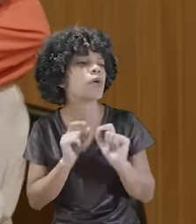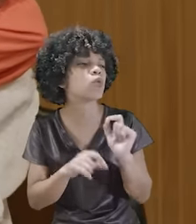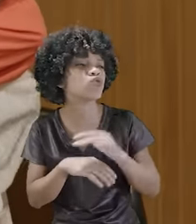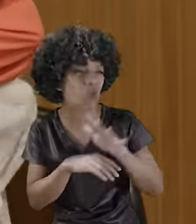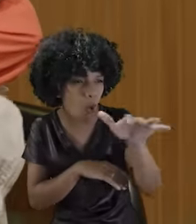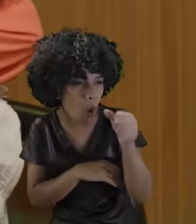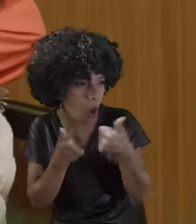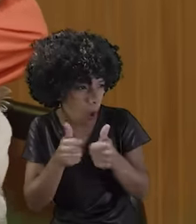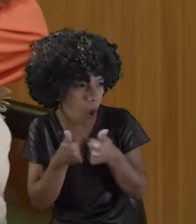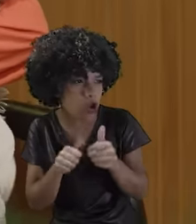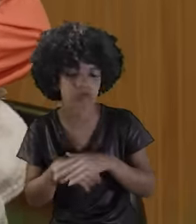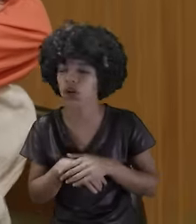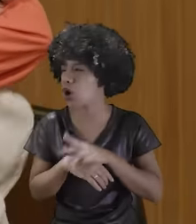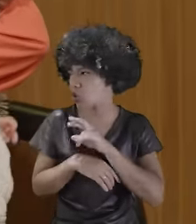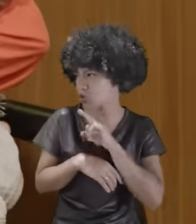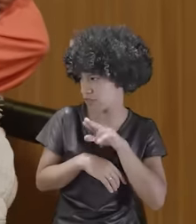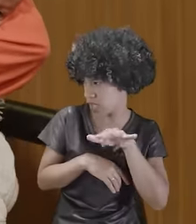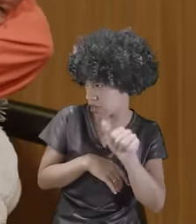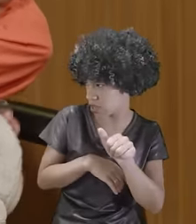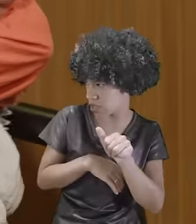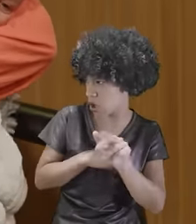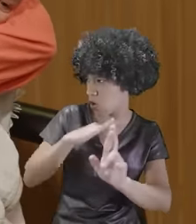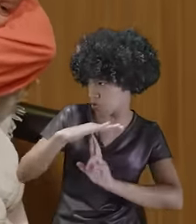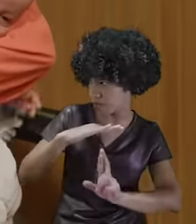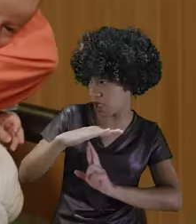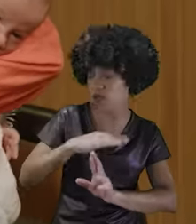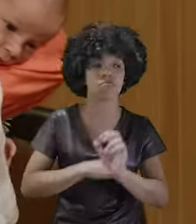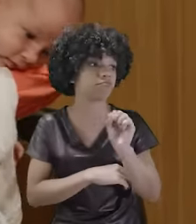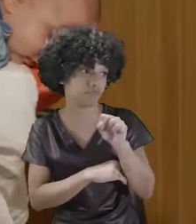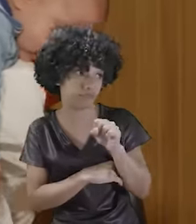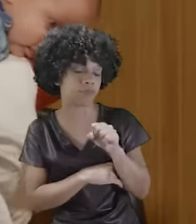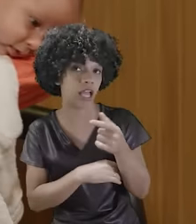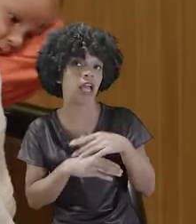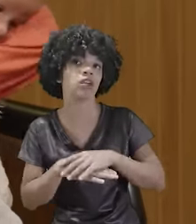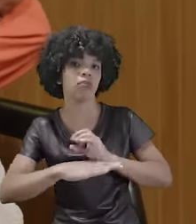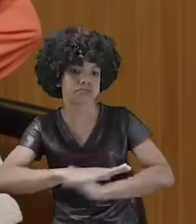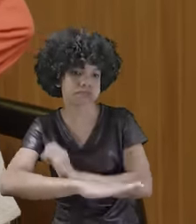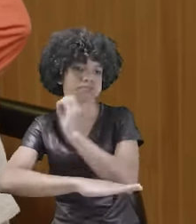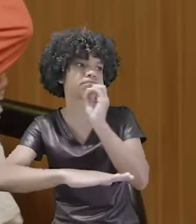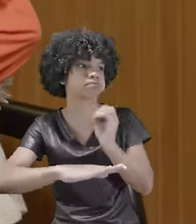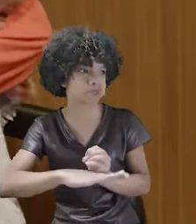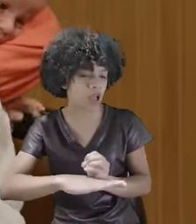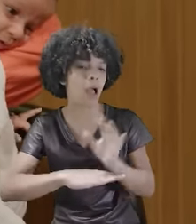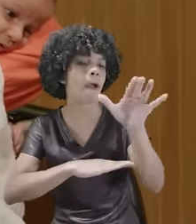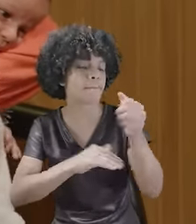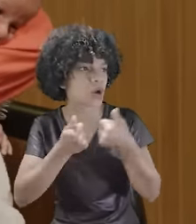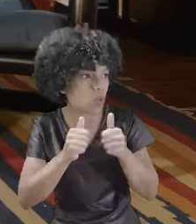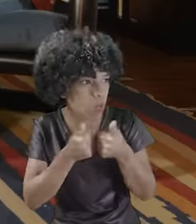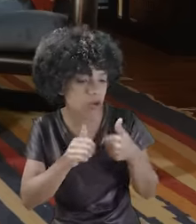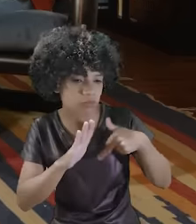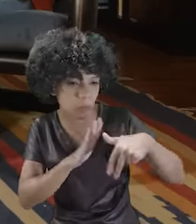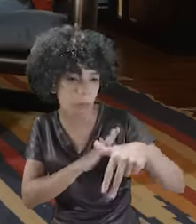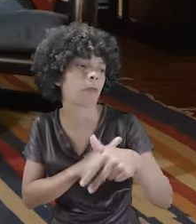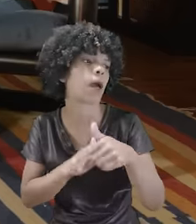pega 18 ônibus em rodoviária e só a gente ficou também no dia seguinte a gente pegou um ônibus para Líbano